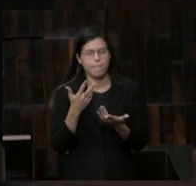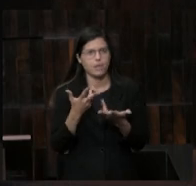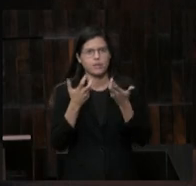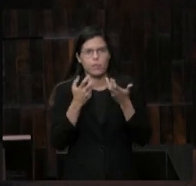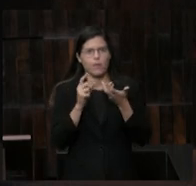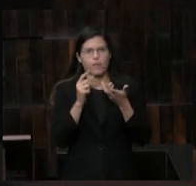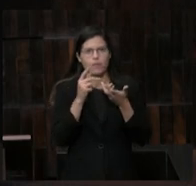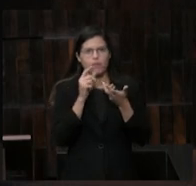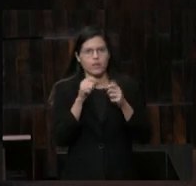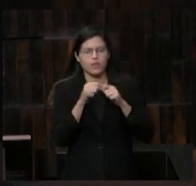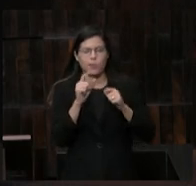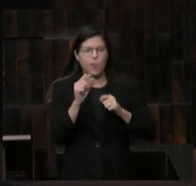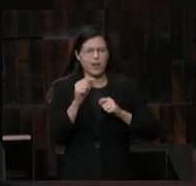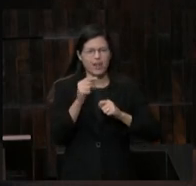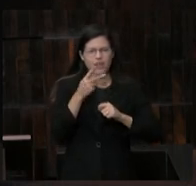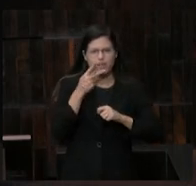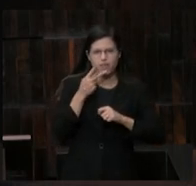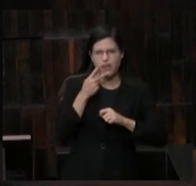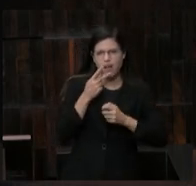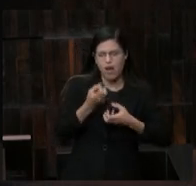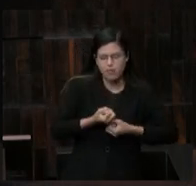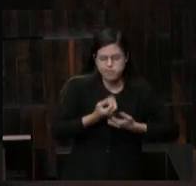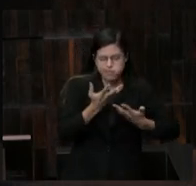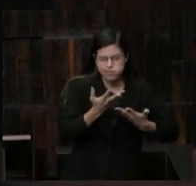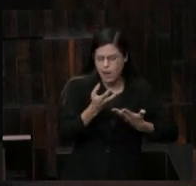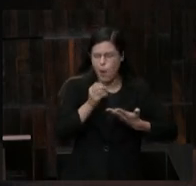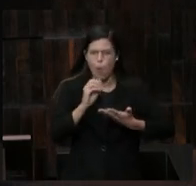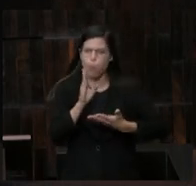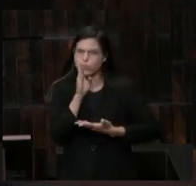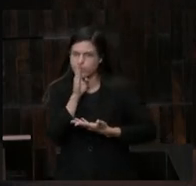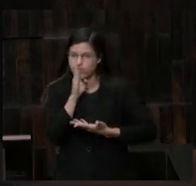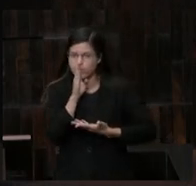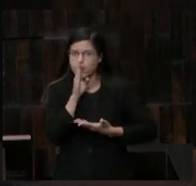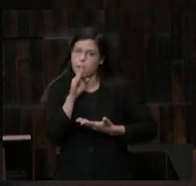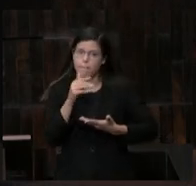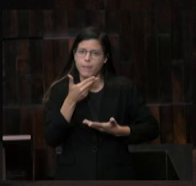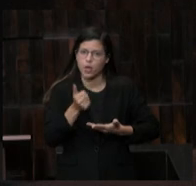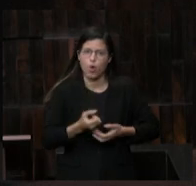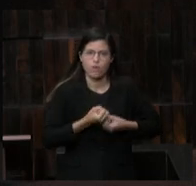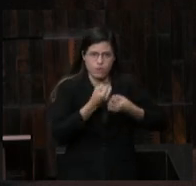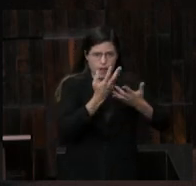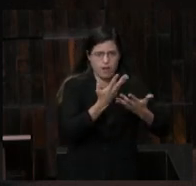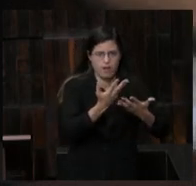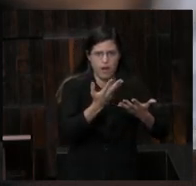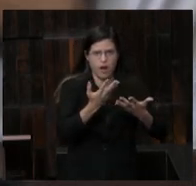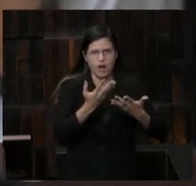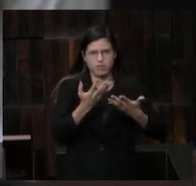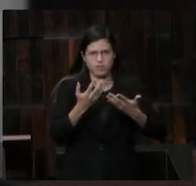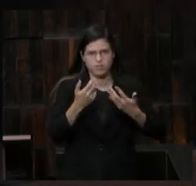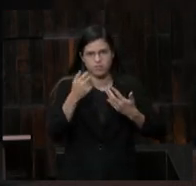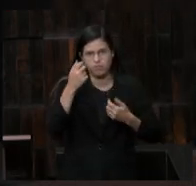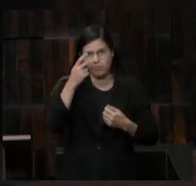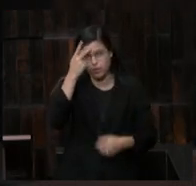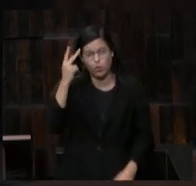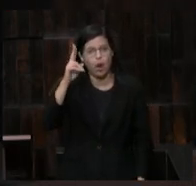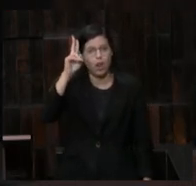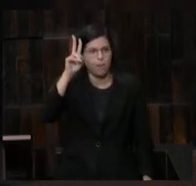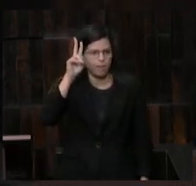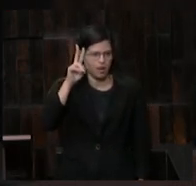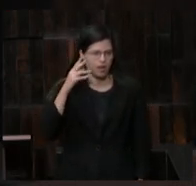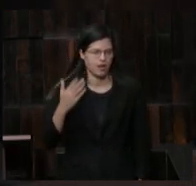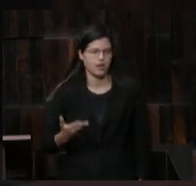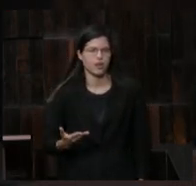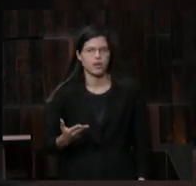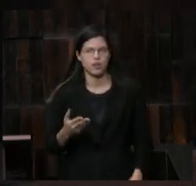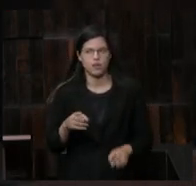Falar ou não falar? É, falar, com certeza. Quem não é visto, não é lembrado. É, e representar aqui nessa